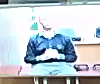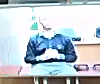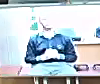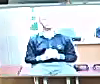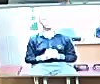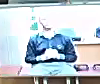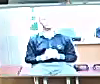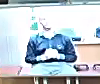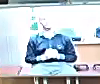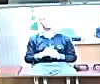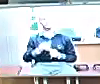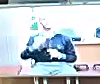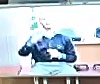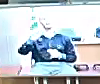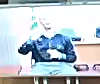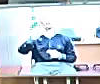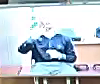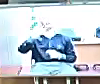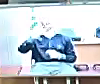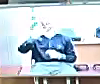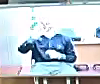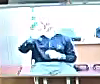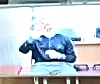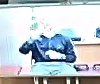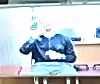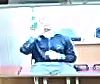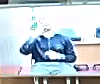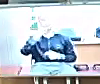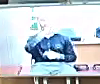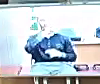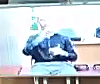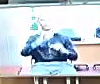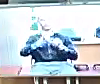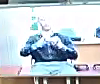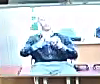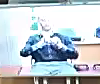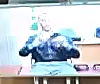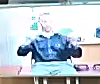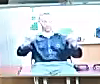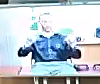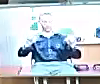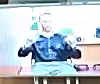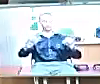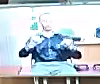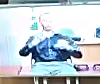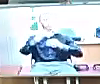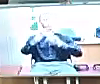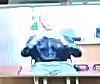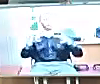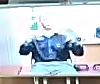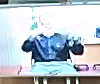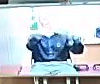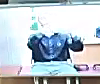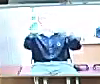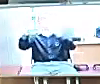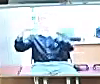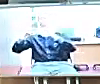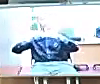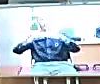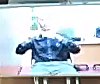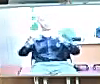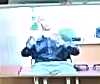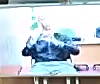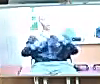harlei com a palavra é avisos enquanto ela se dirigia ao microfone aviso sobre os grupos de trabalho para a organização